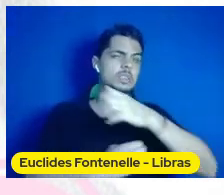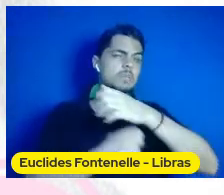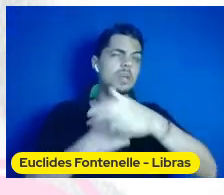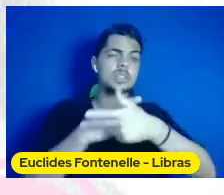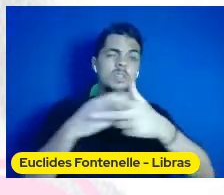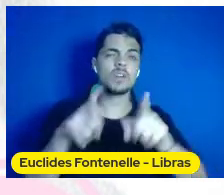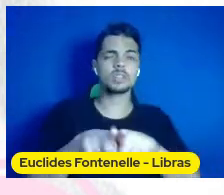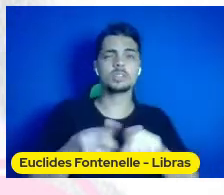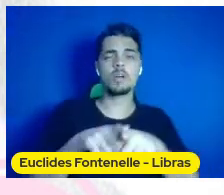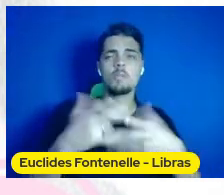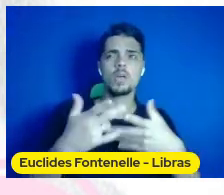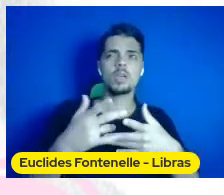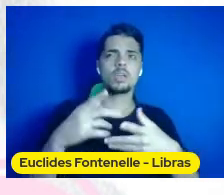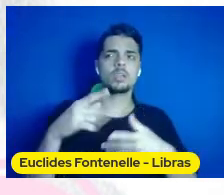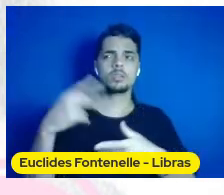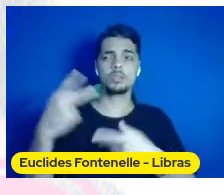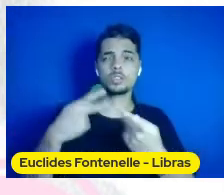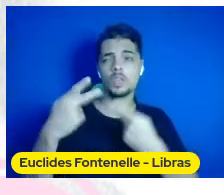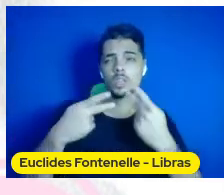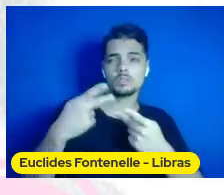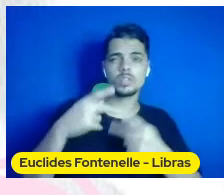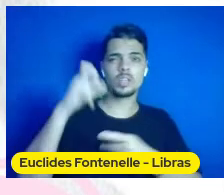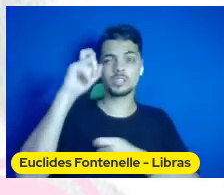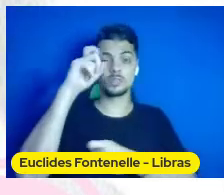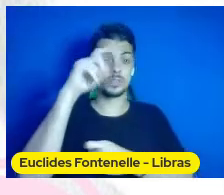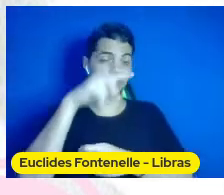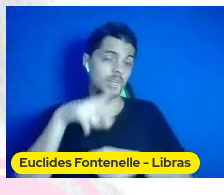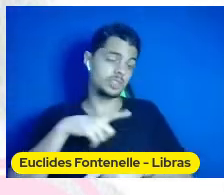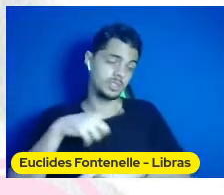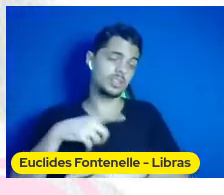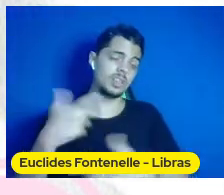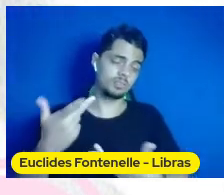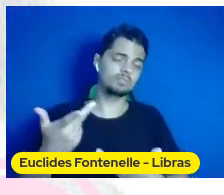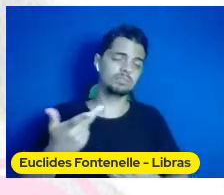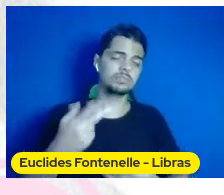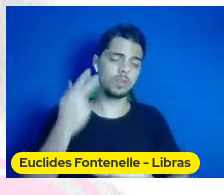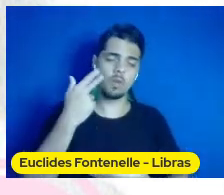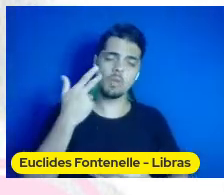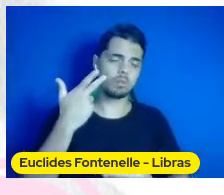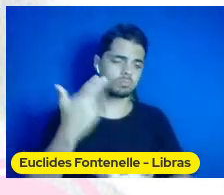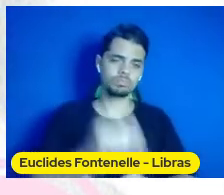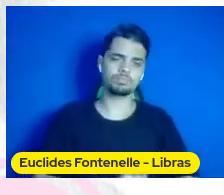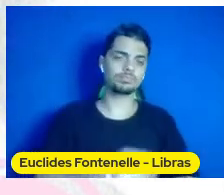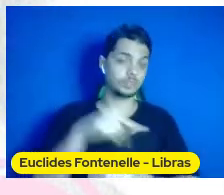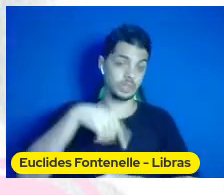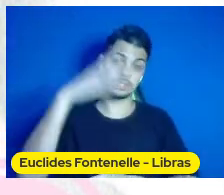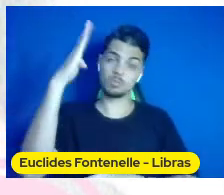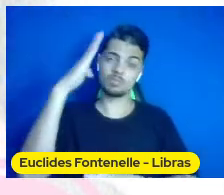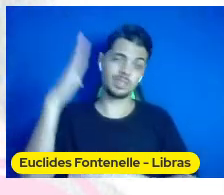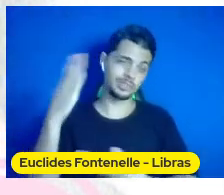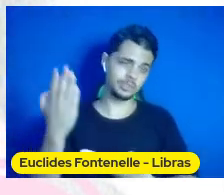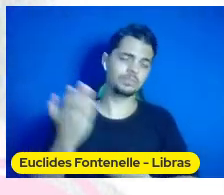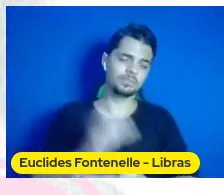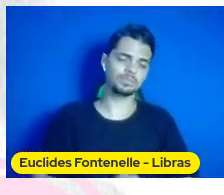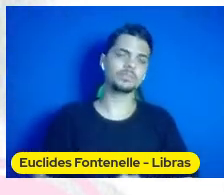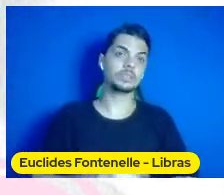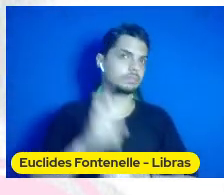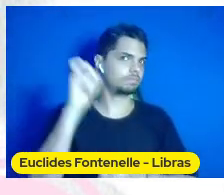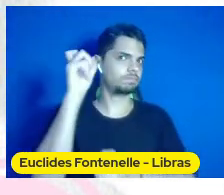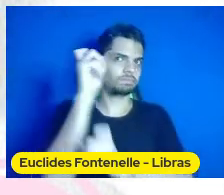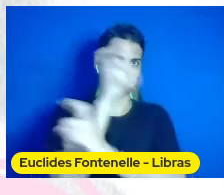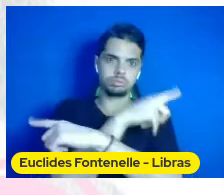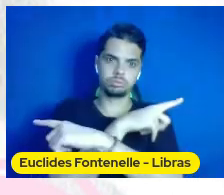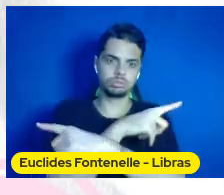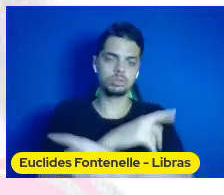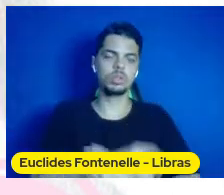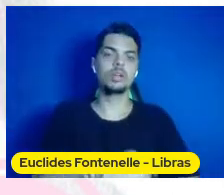o desenho, mas o problema inicial é conseguir a verba para criar o desenho, né? Antes